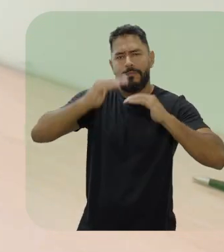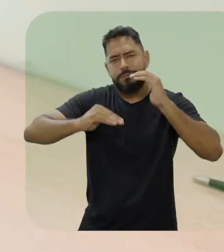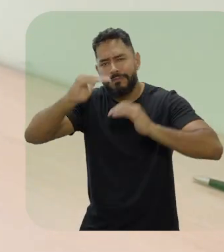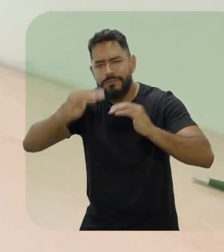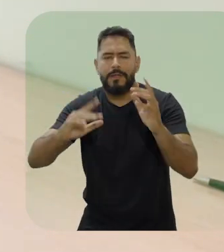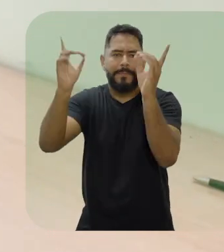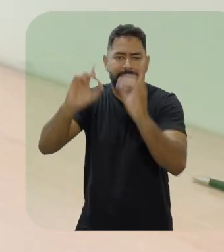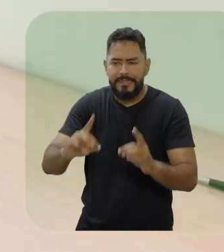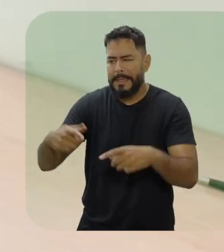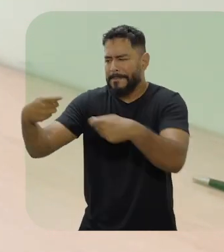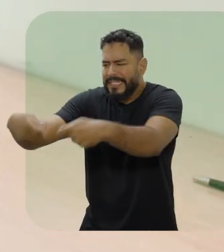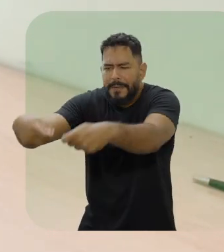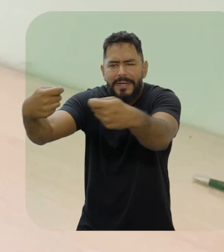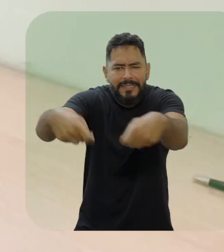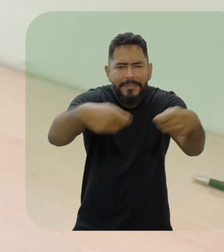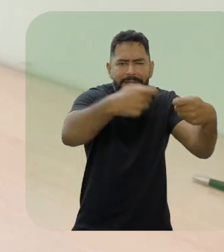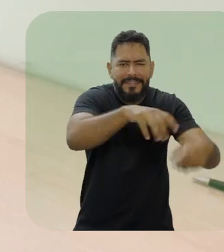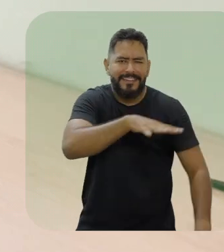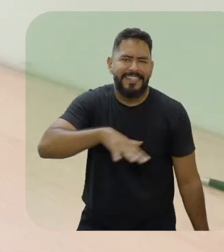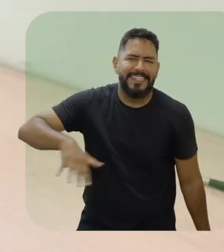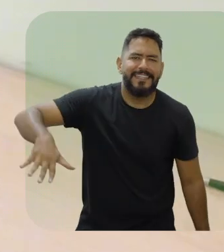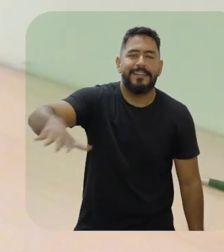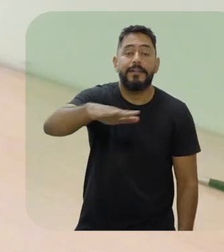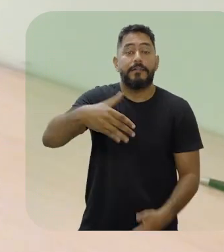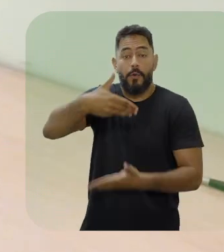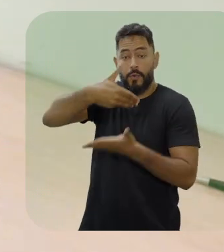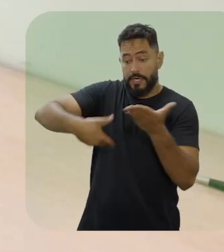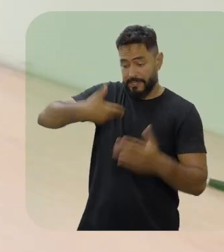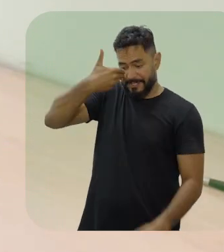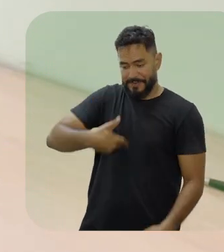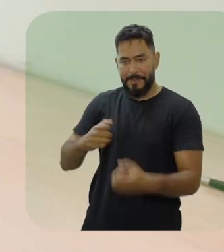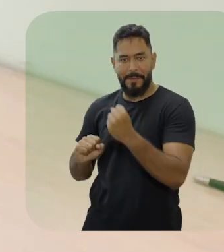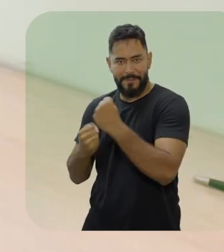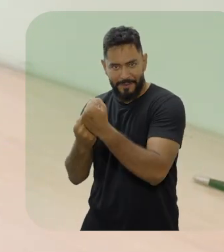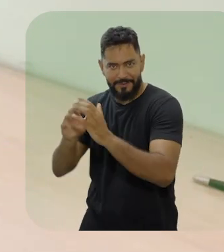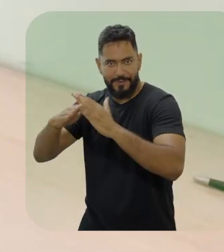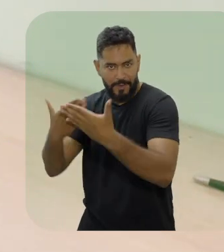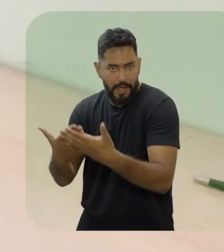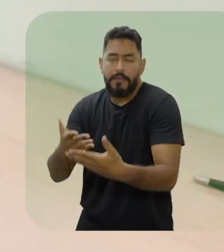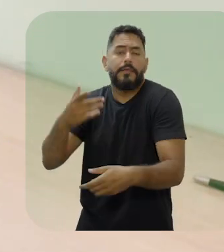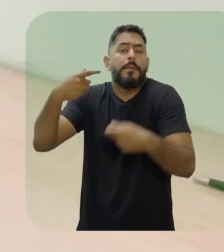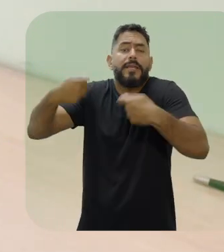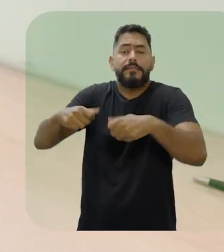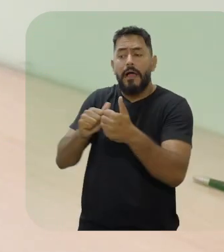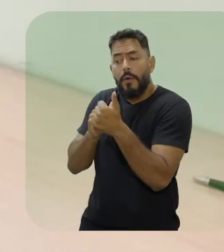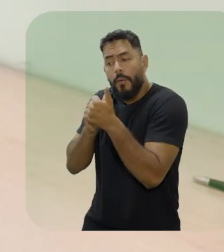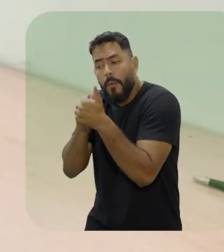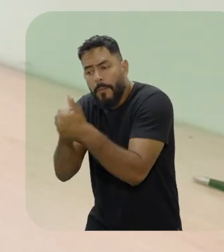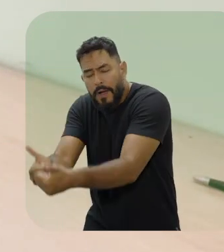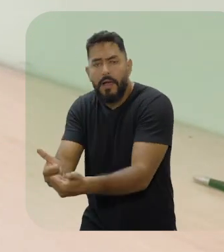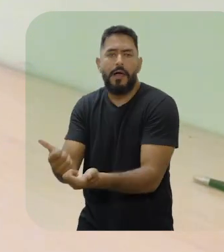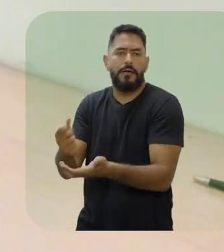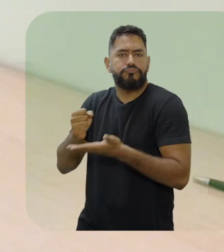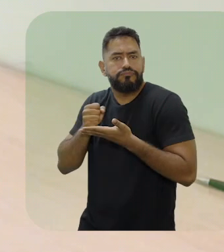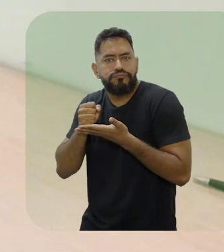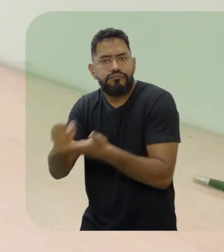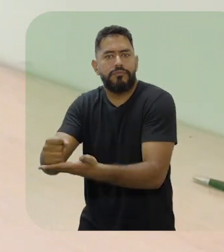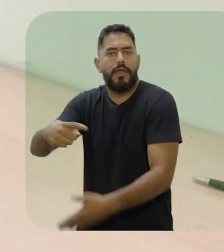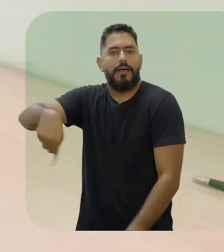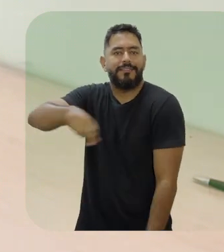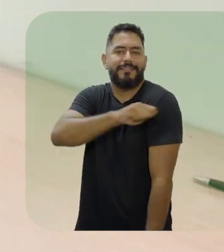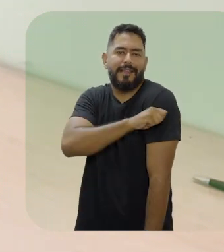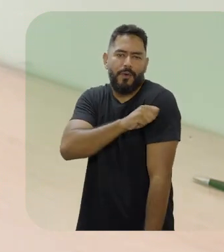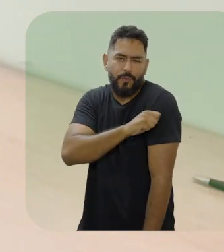alunos neurodivergentes e PCD no Instituto, a contratação de um apoio escolar surge da necessidade do acompanhamento e do auxílio